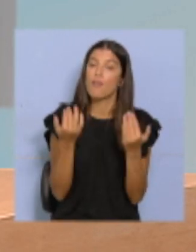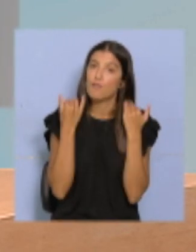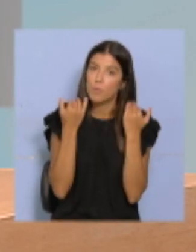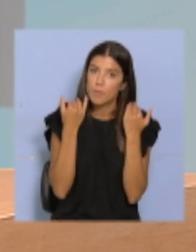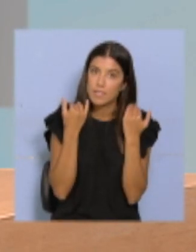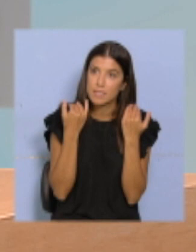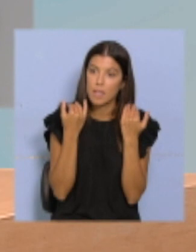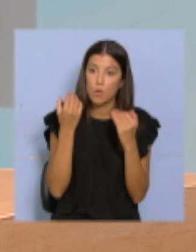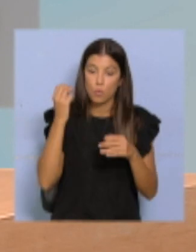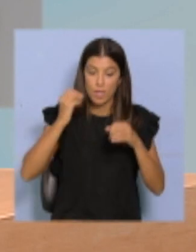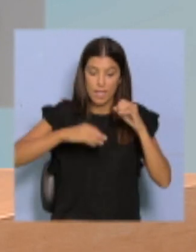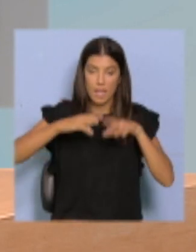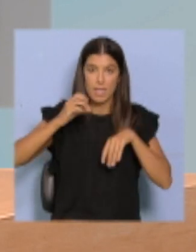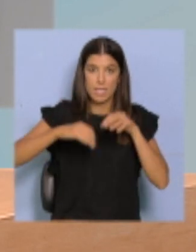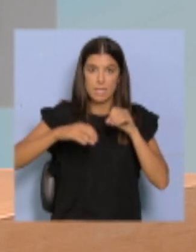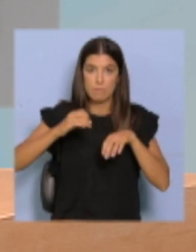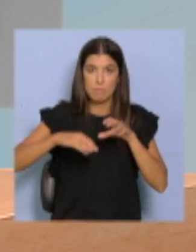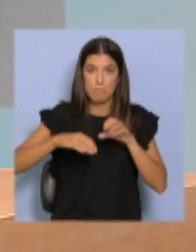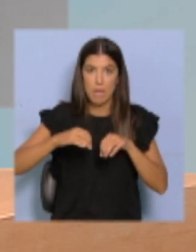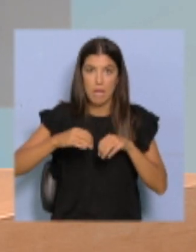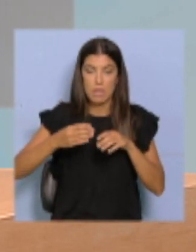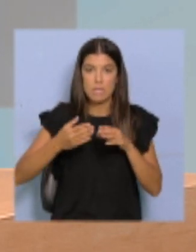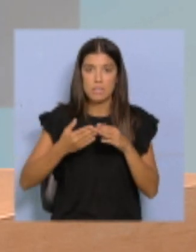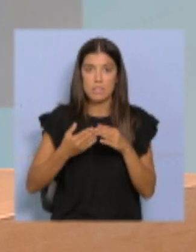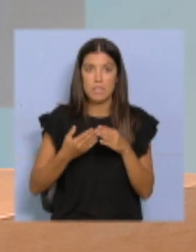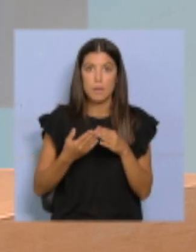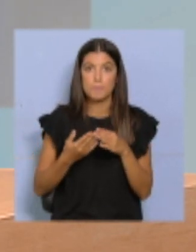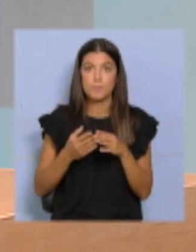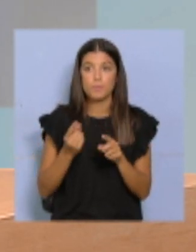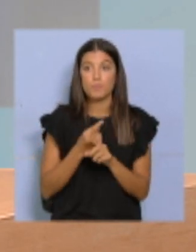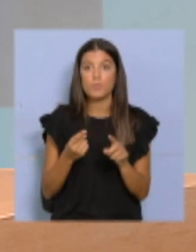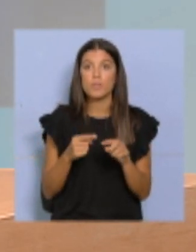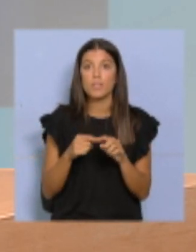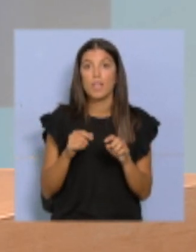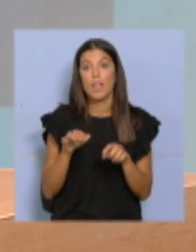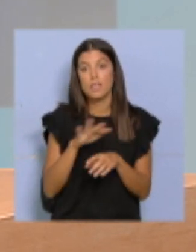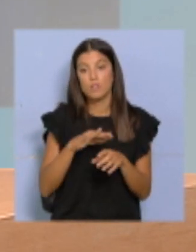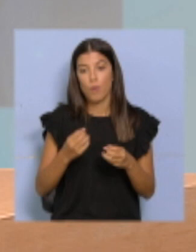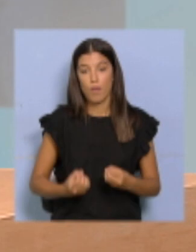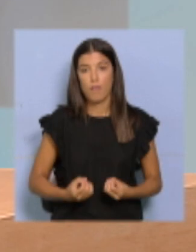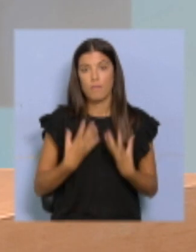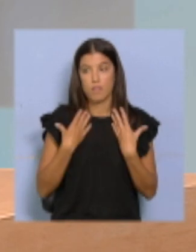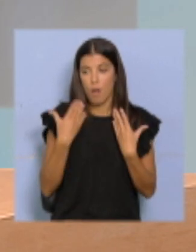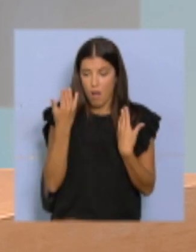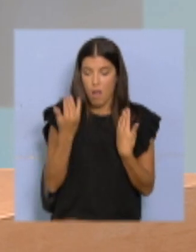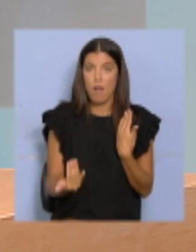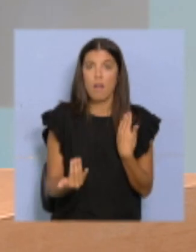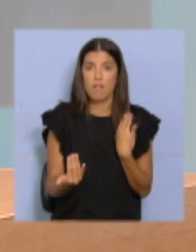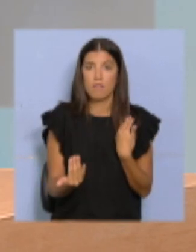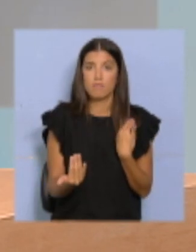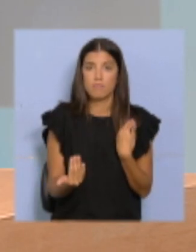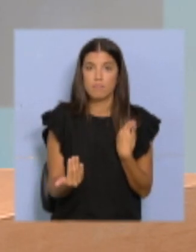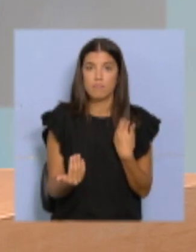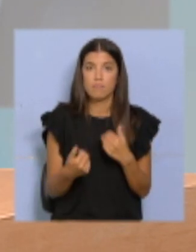daquilo que está a acontecer em termos de respostas, porque, obviamente, os casos de infecção existem. Nós temos casos,